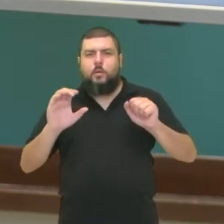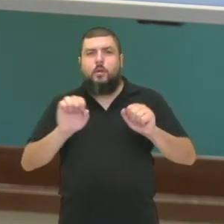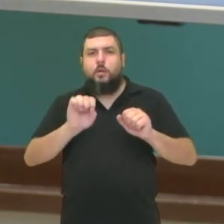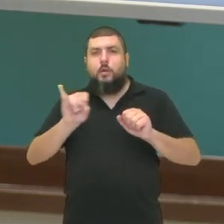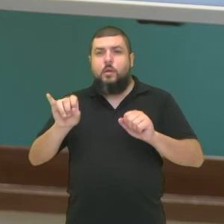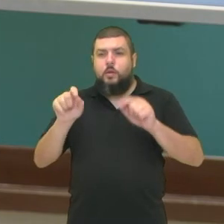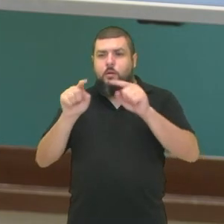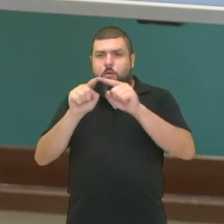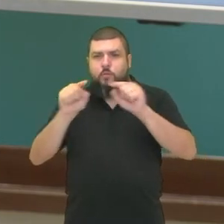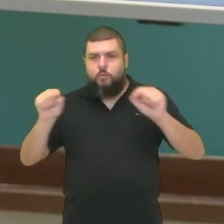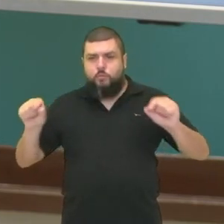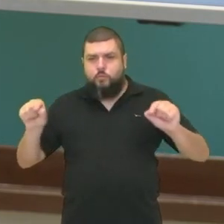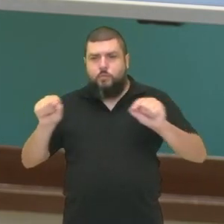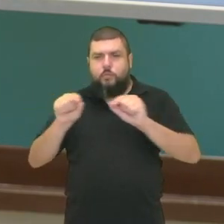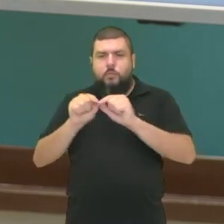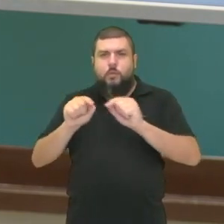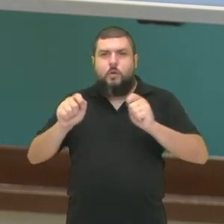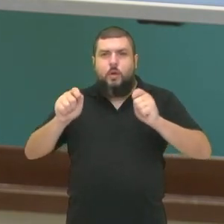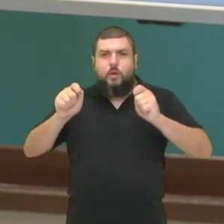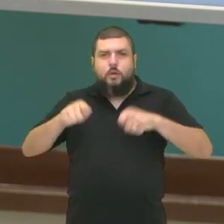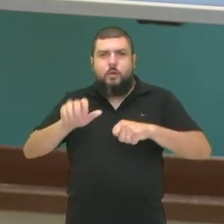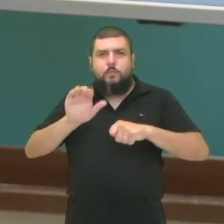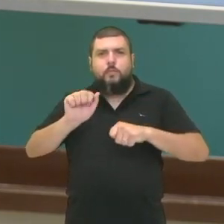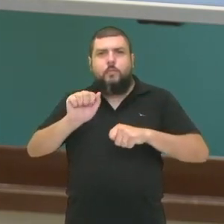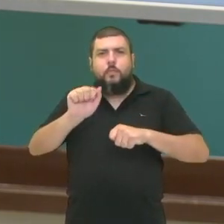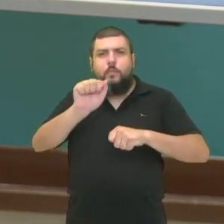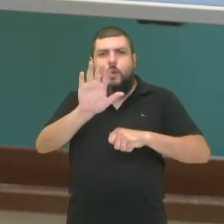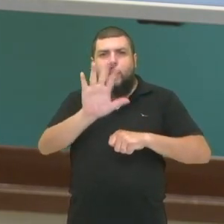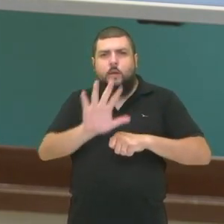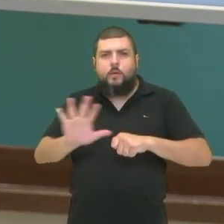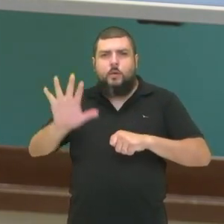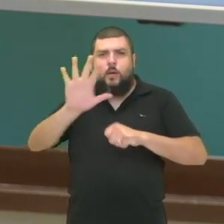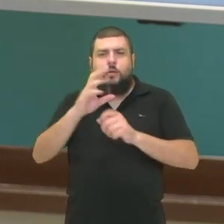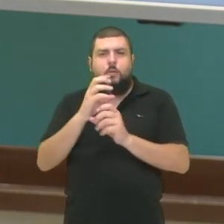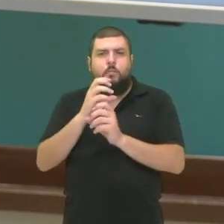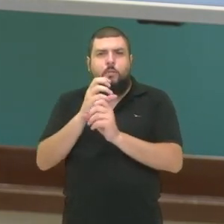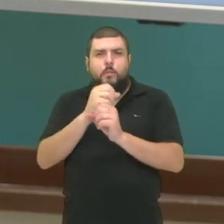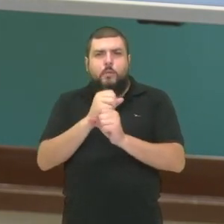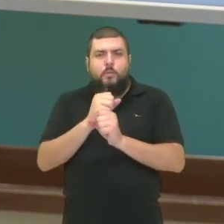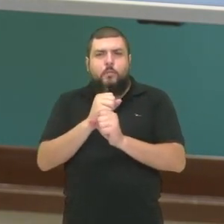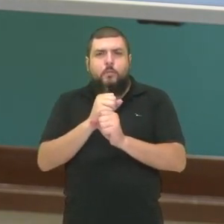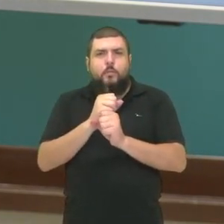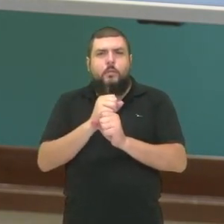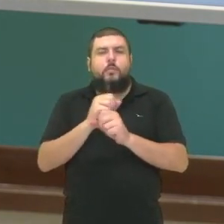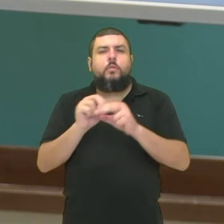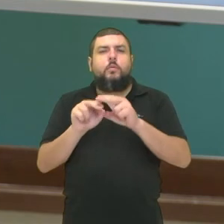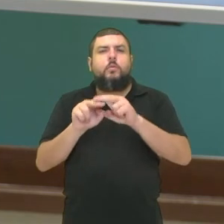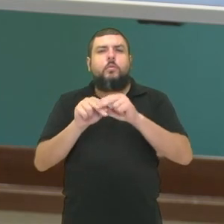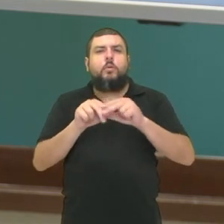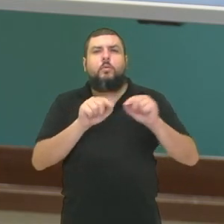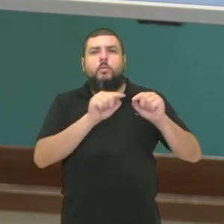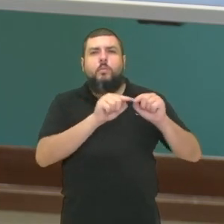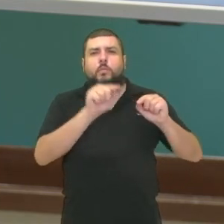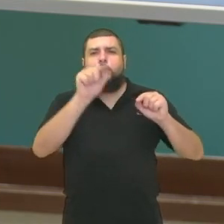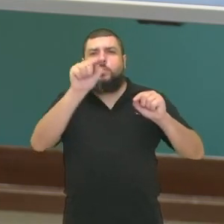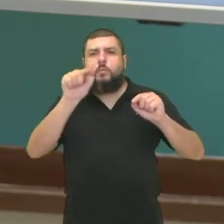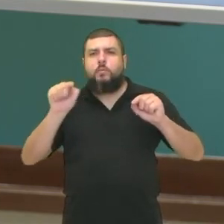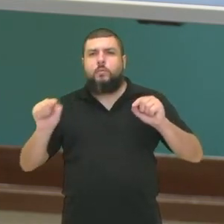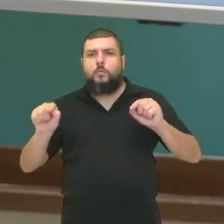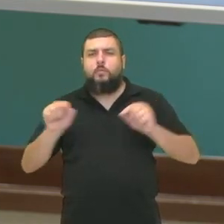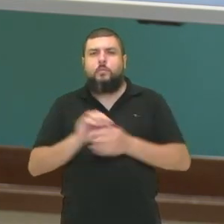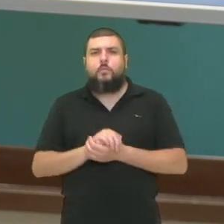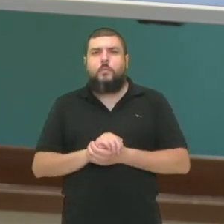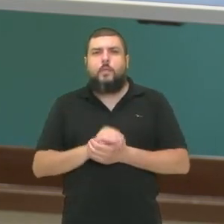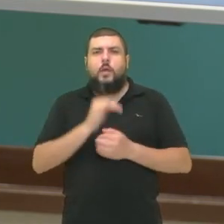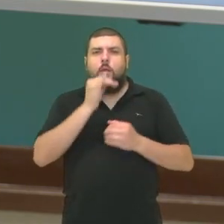a área daquele triângulo que vai ser formado, cujos vértices são esses pontos. Então, eu tenho três pontos aqui, por exemplo, o ponto